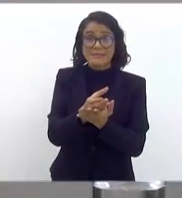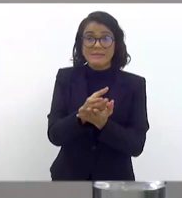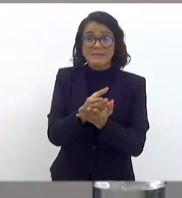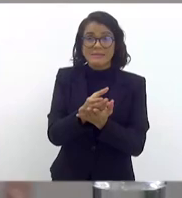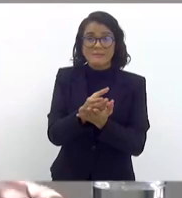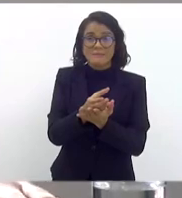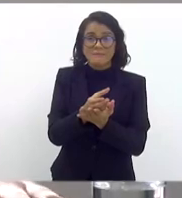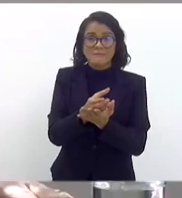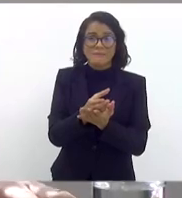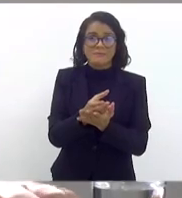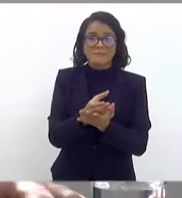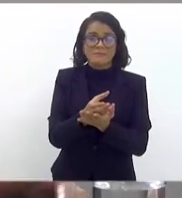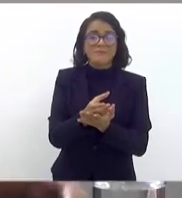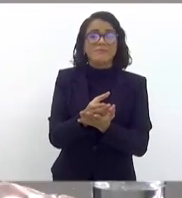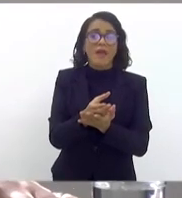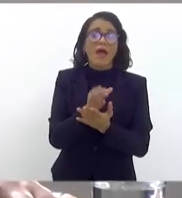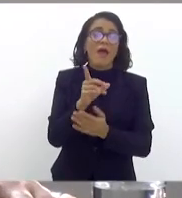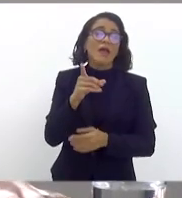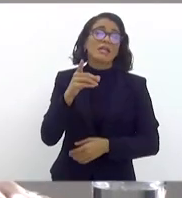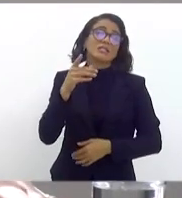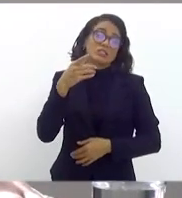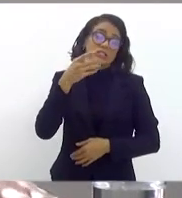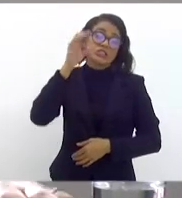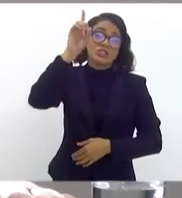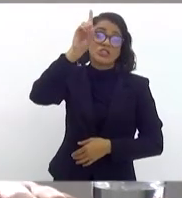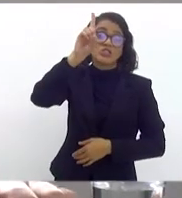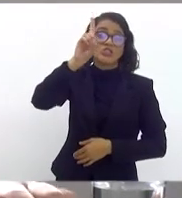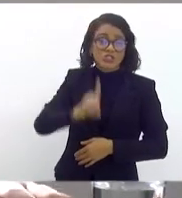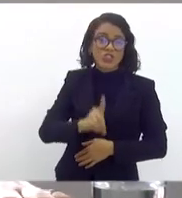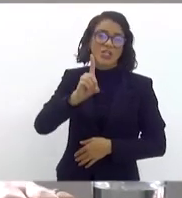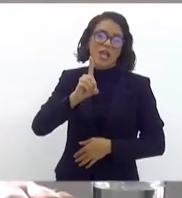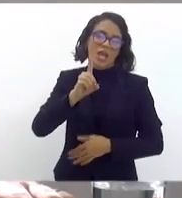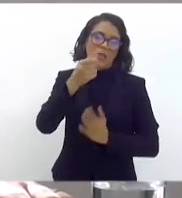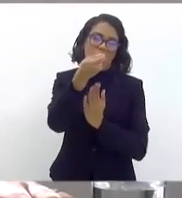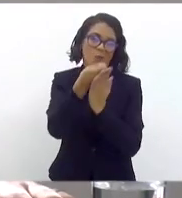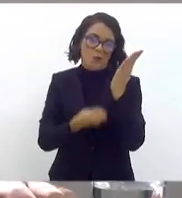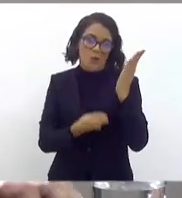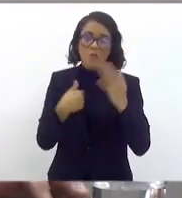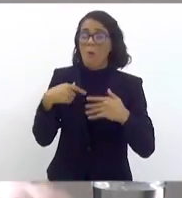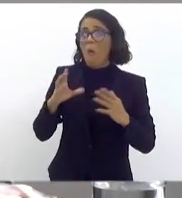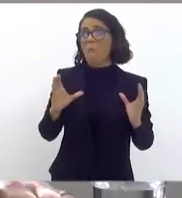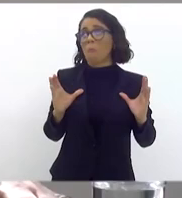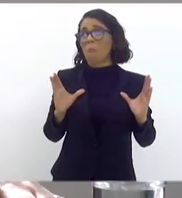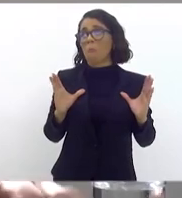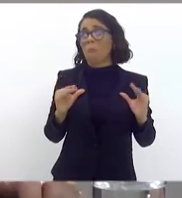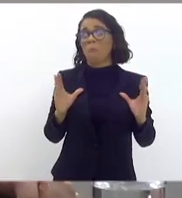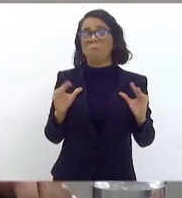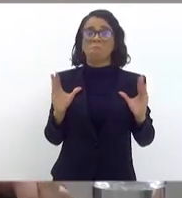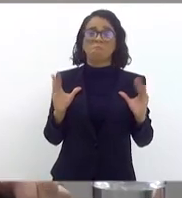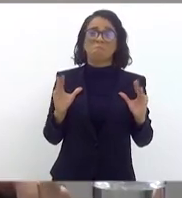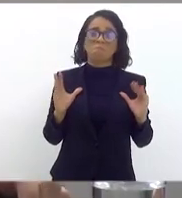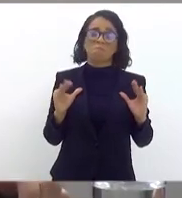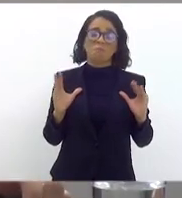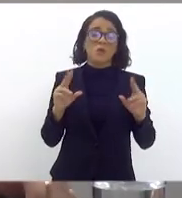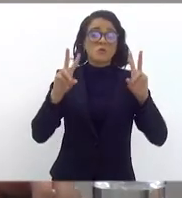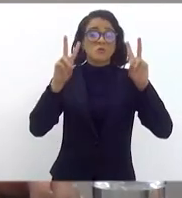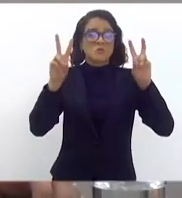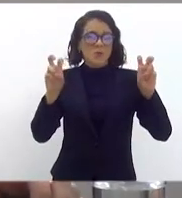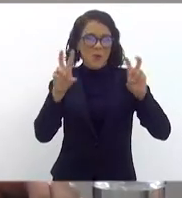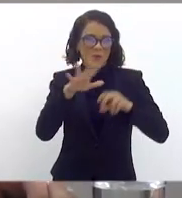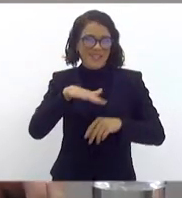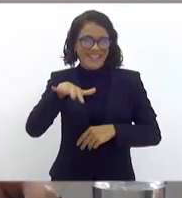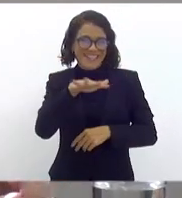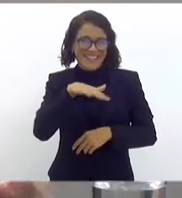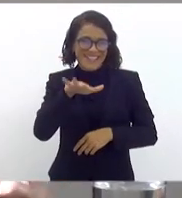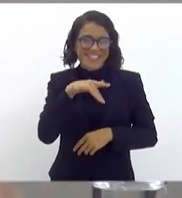de término de curso de direito foi em direito autoral. Então, eu estou muito confortável em falar hoje sobre o tema também. Queria só